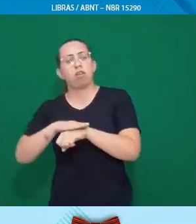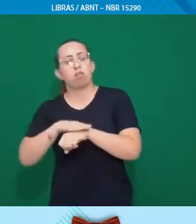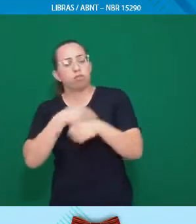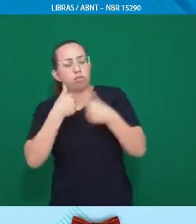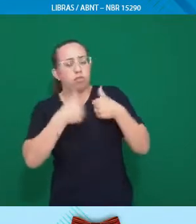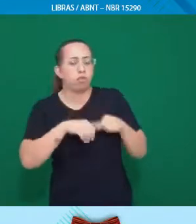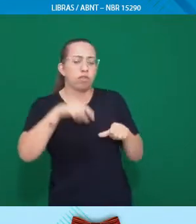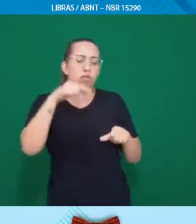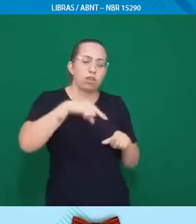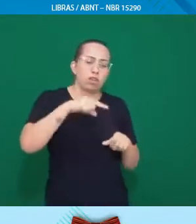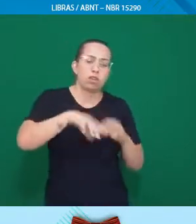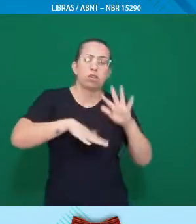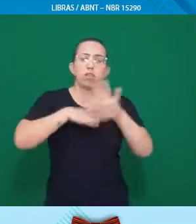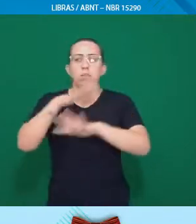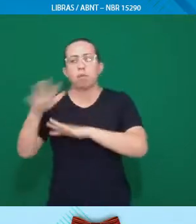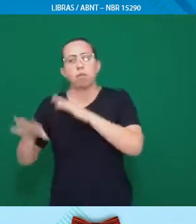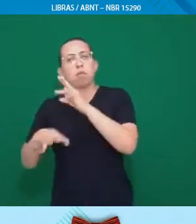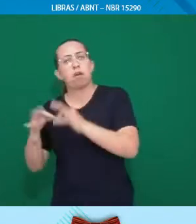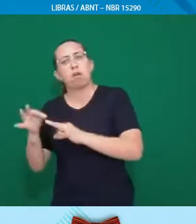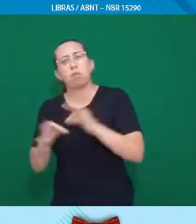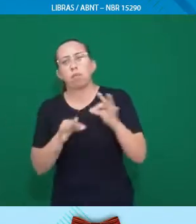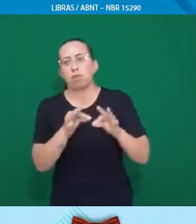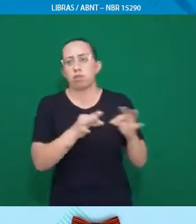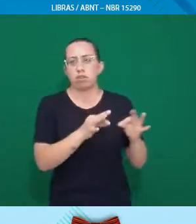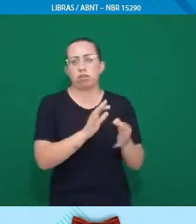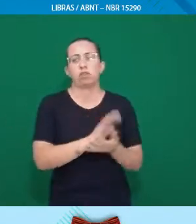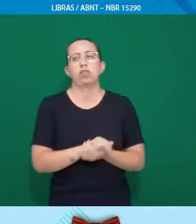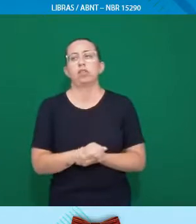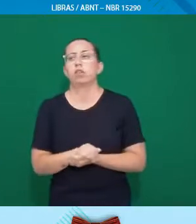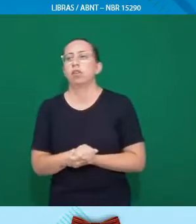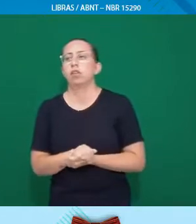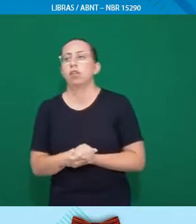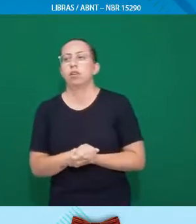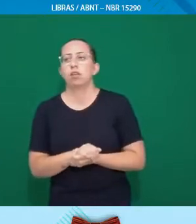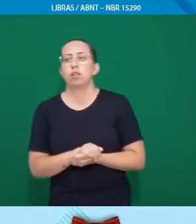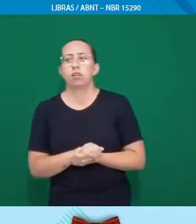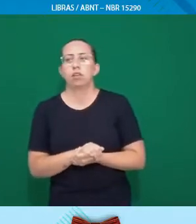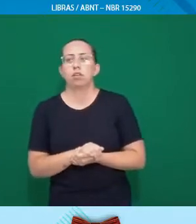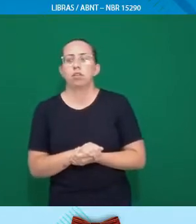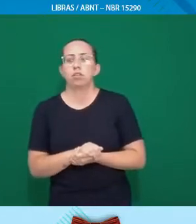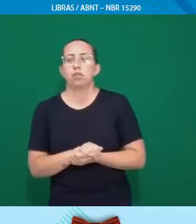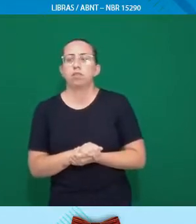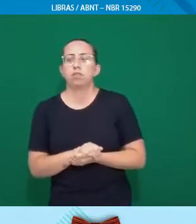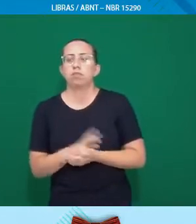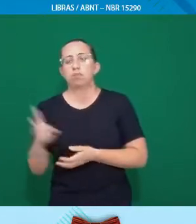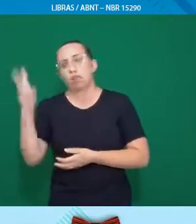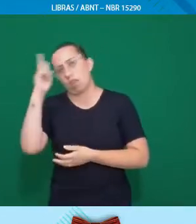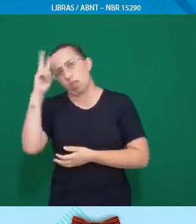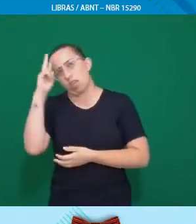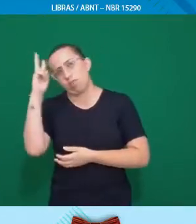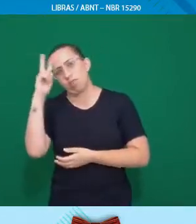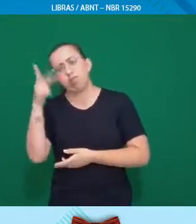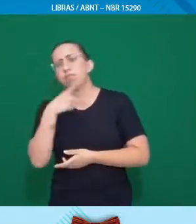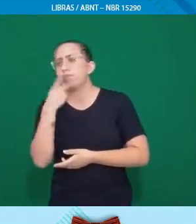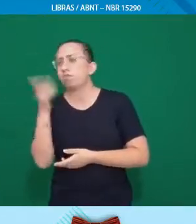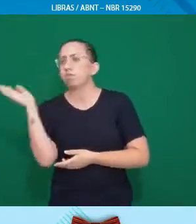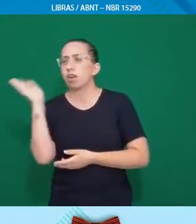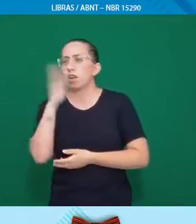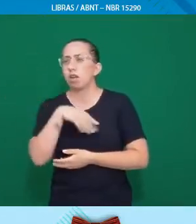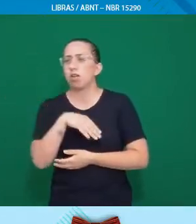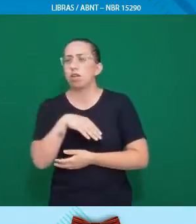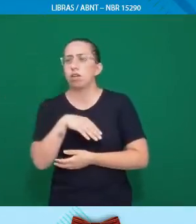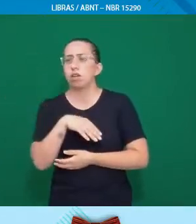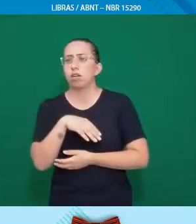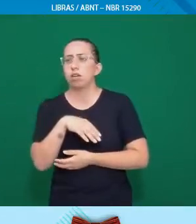ficar por aqui vamos dar um jeito e Na época você criticaram o prefeito a